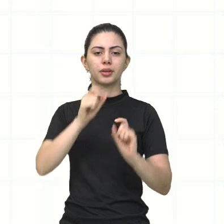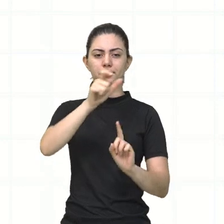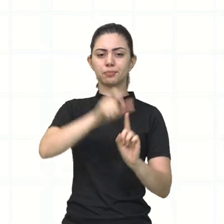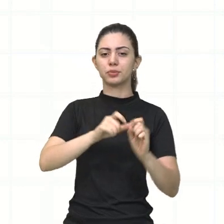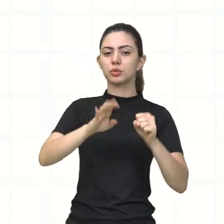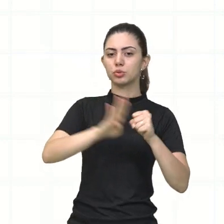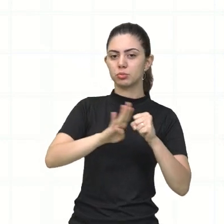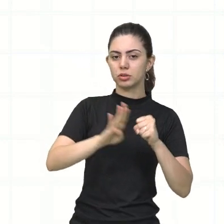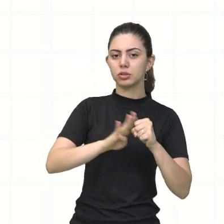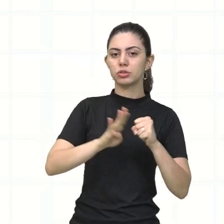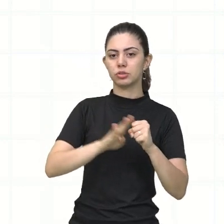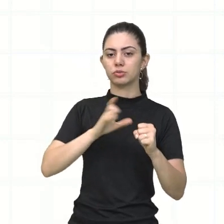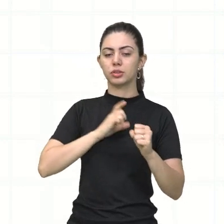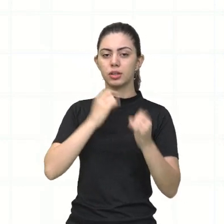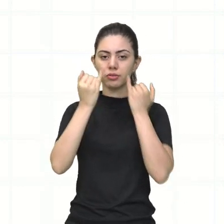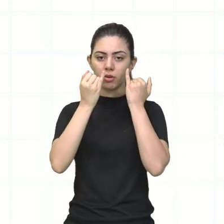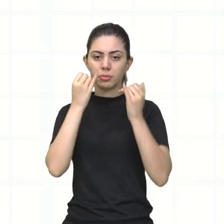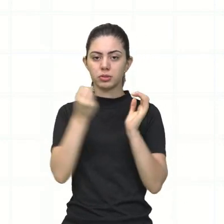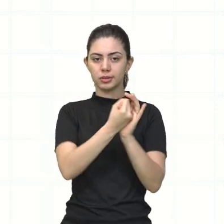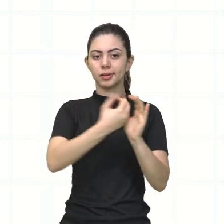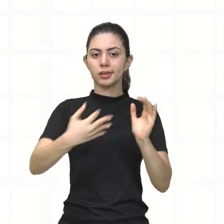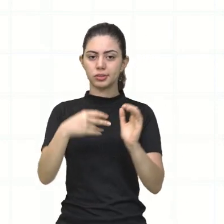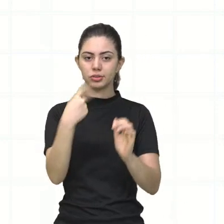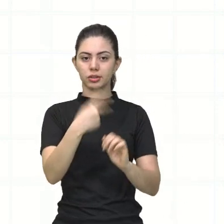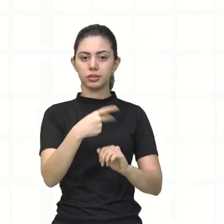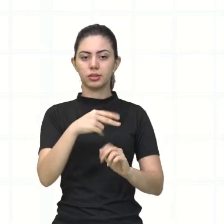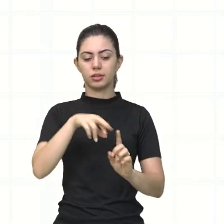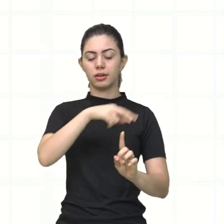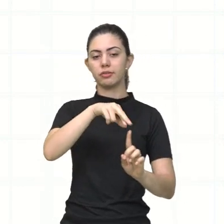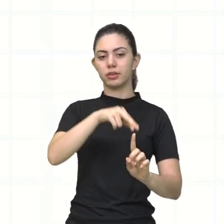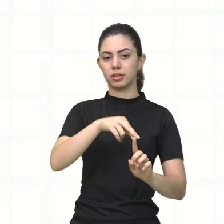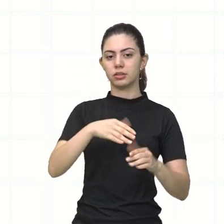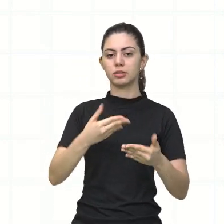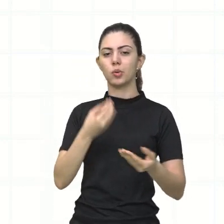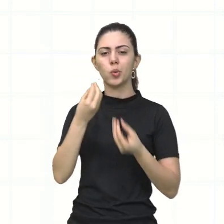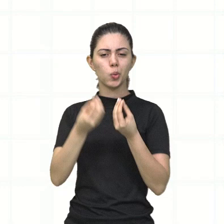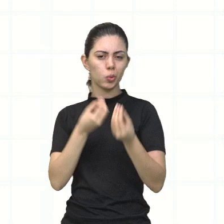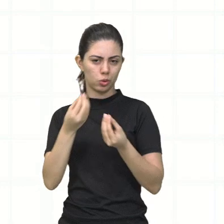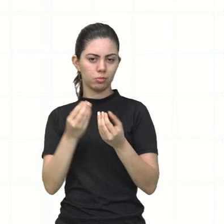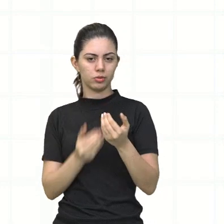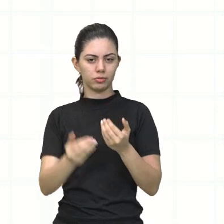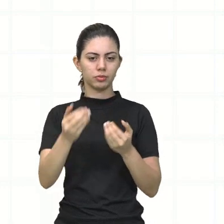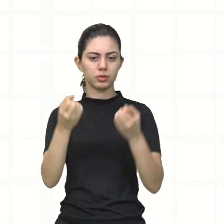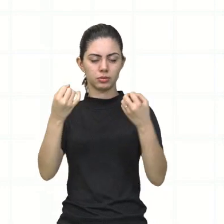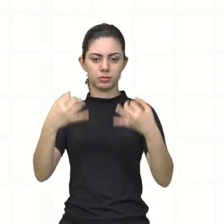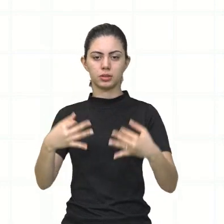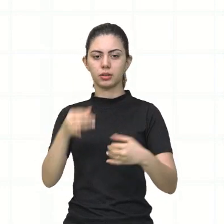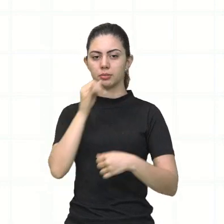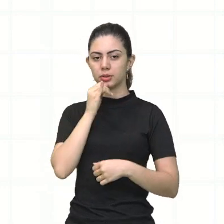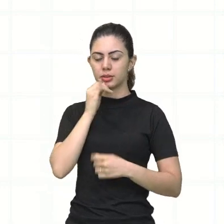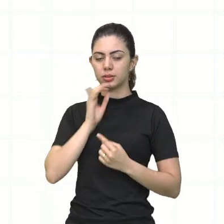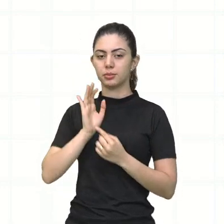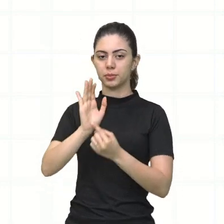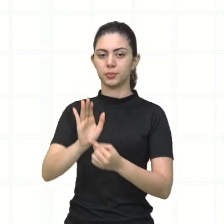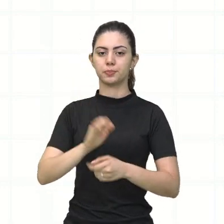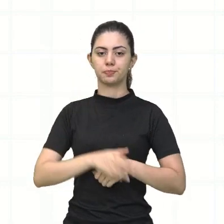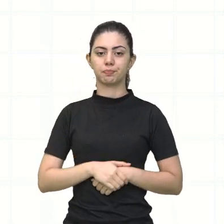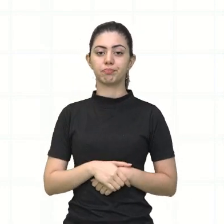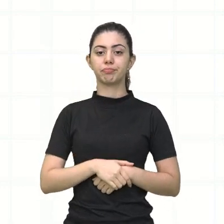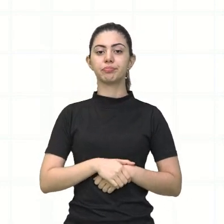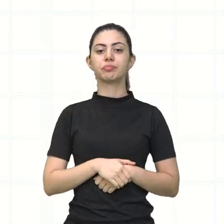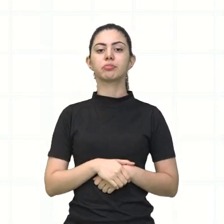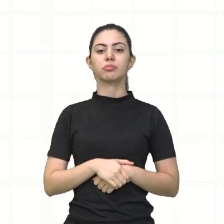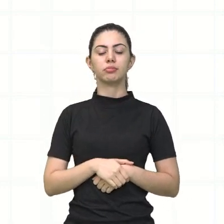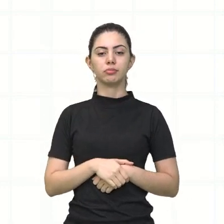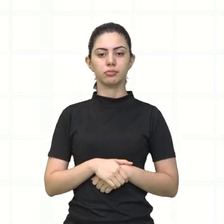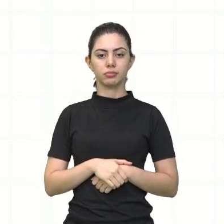ou especifica o seu significado. A gente vai ver aqui como é que ela vai restringir ou especificar esse significado. Olha lá. A casa